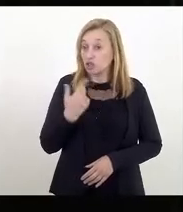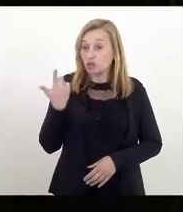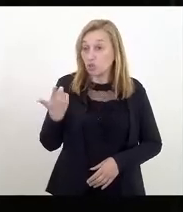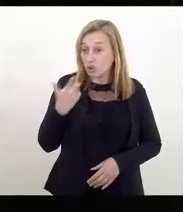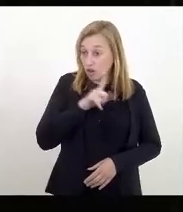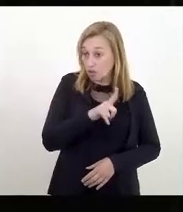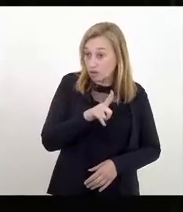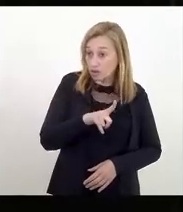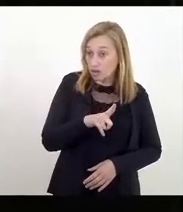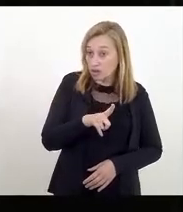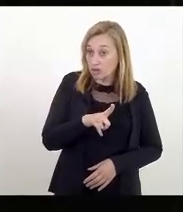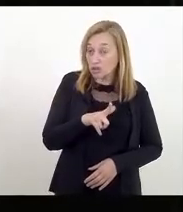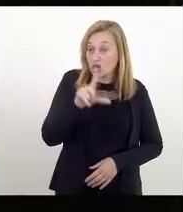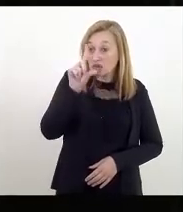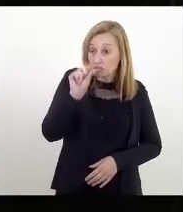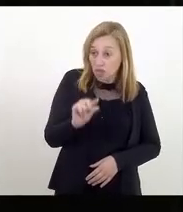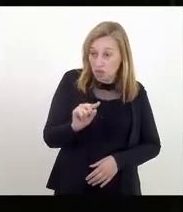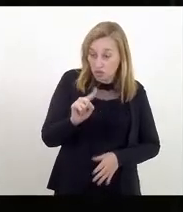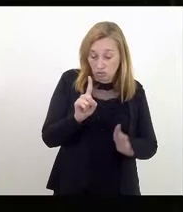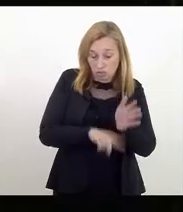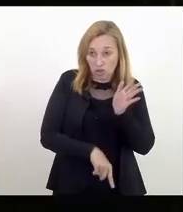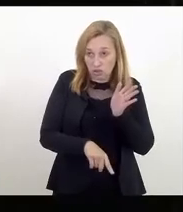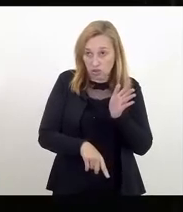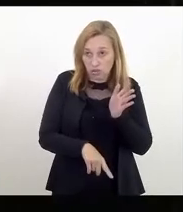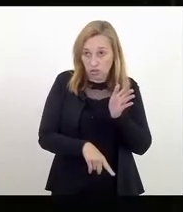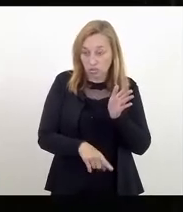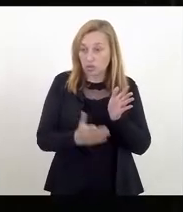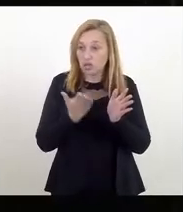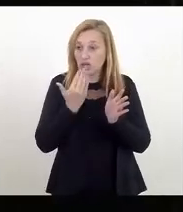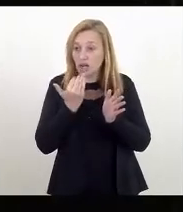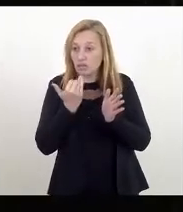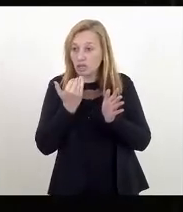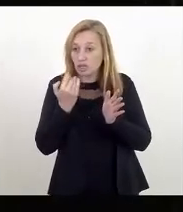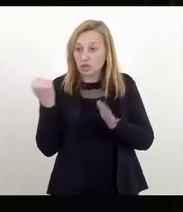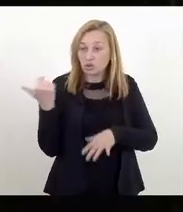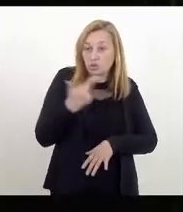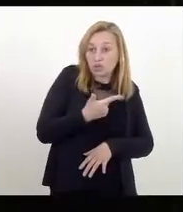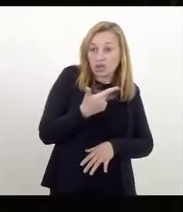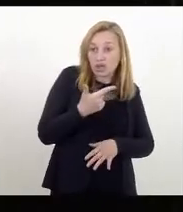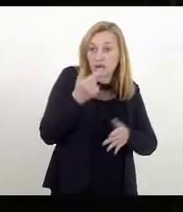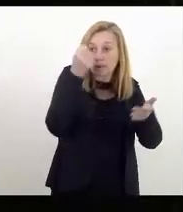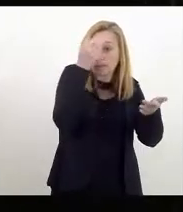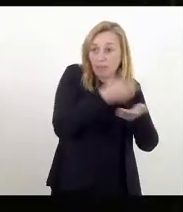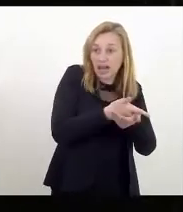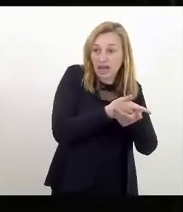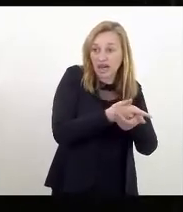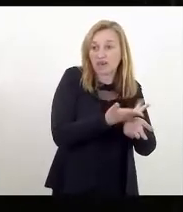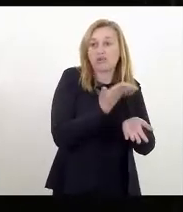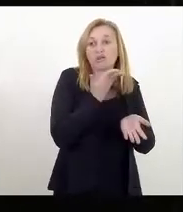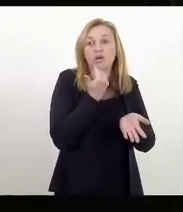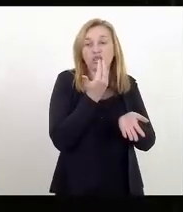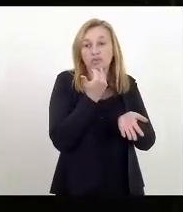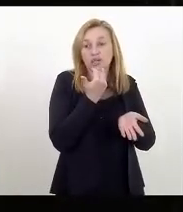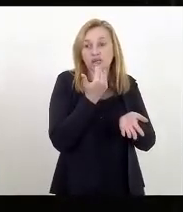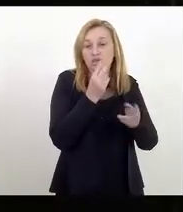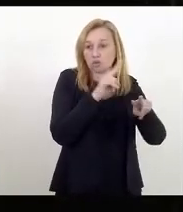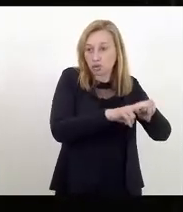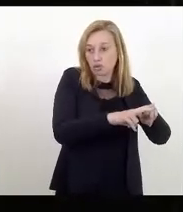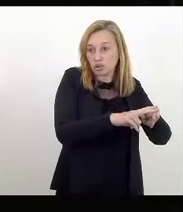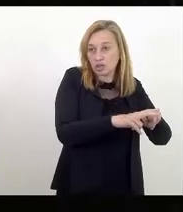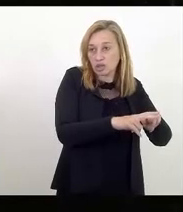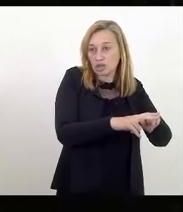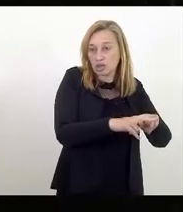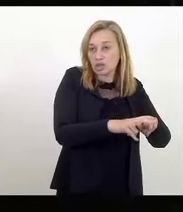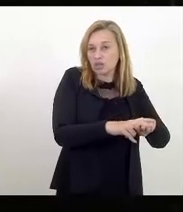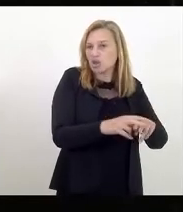policiais ganhavam menos no auxílio alimentação do que era gasto com a alimentação dos presos. Não quero